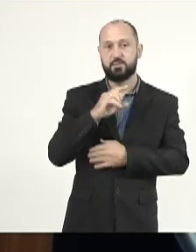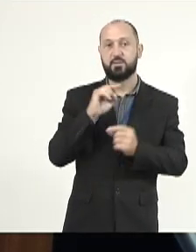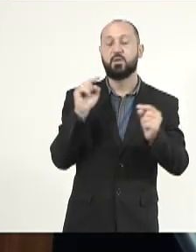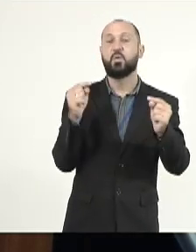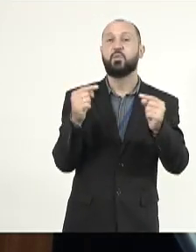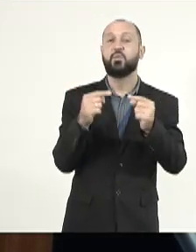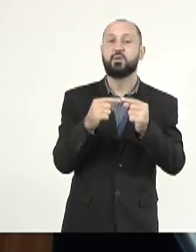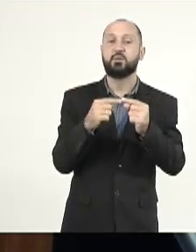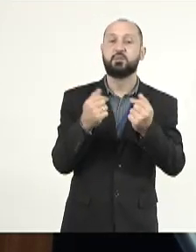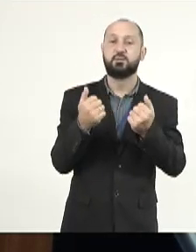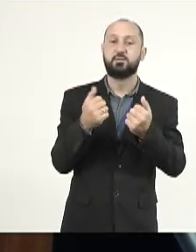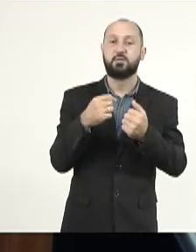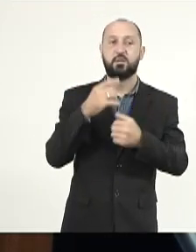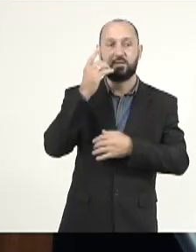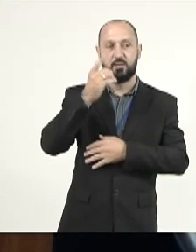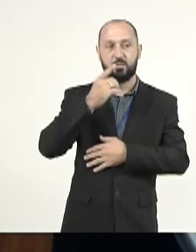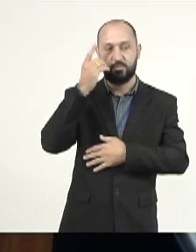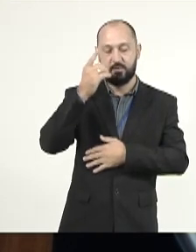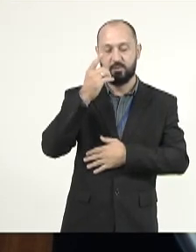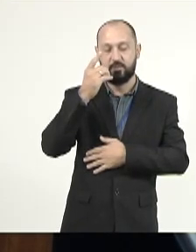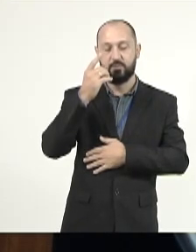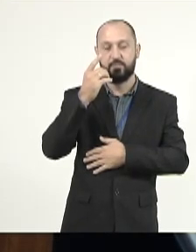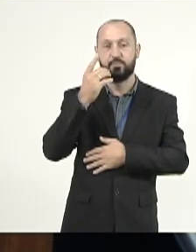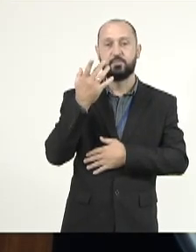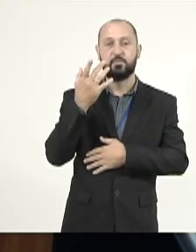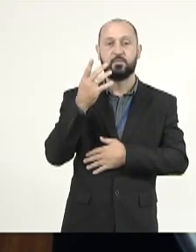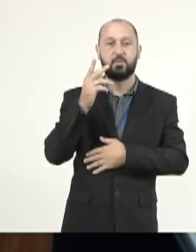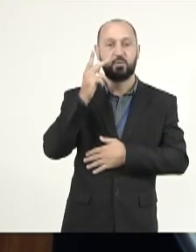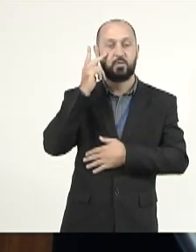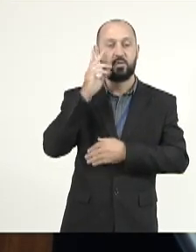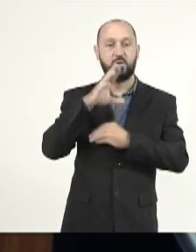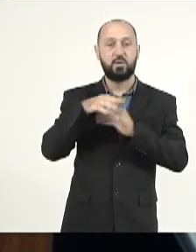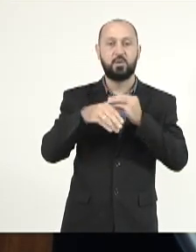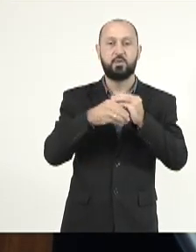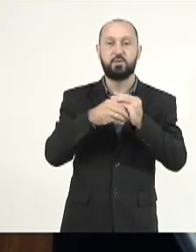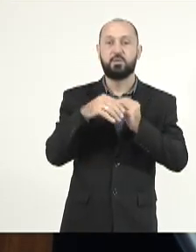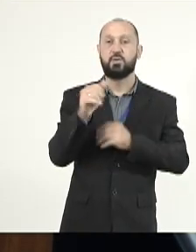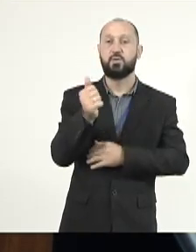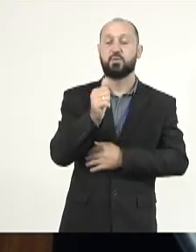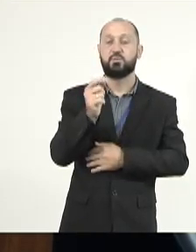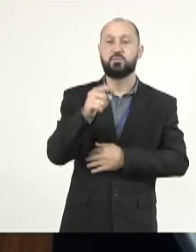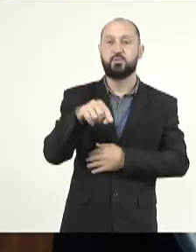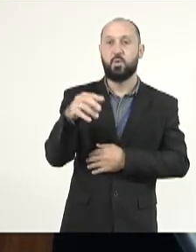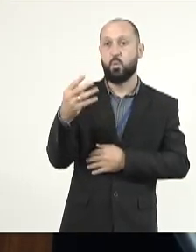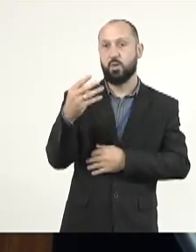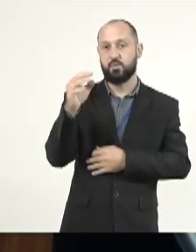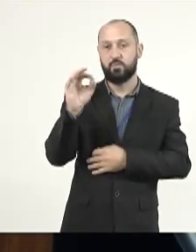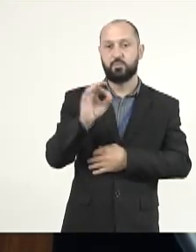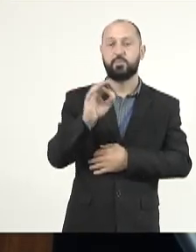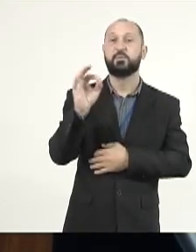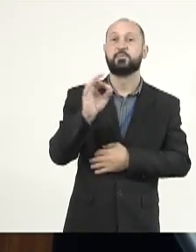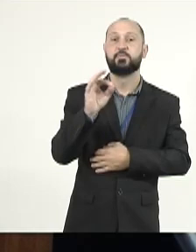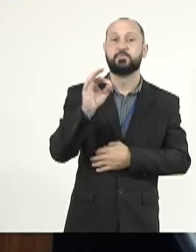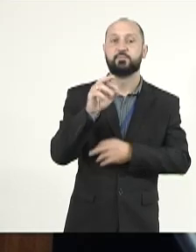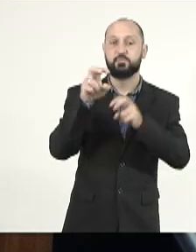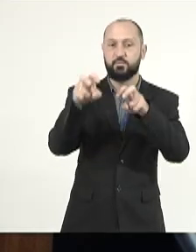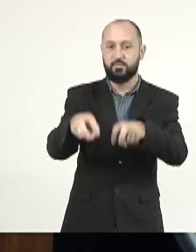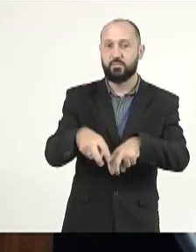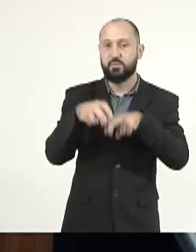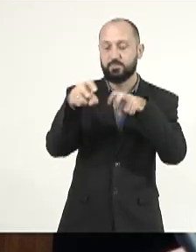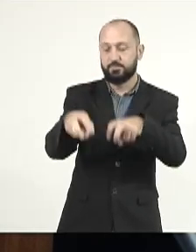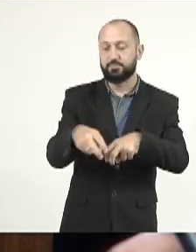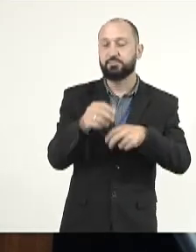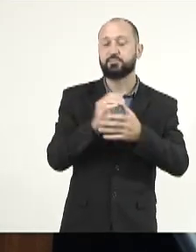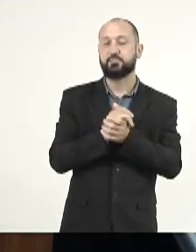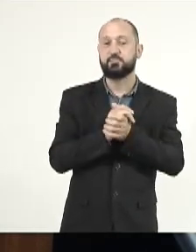decorrente, deputado Pedro Kemp, do incremento dado em 11,4% pela agropecuária,